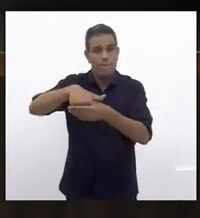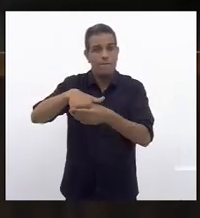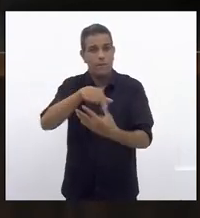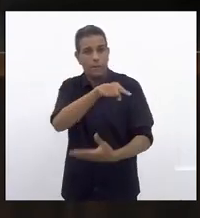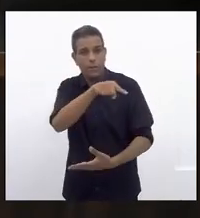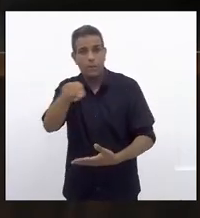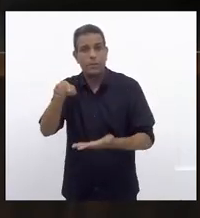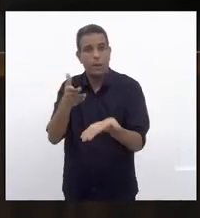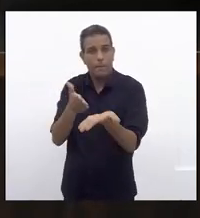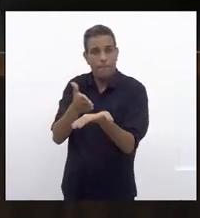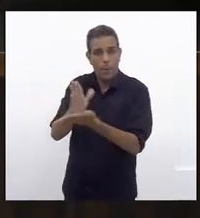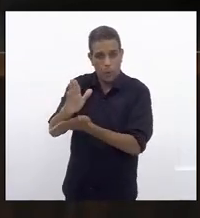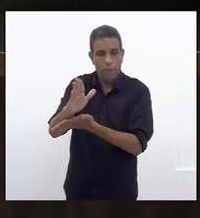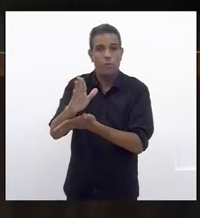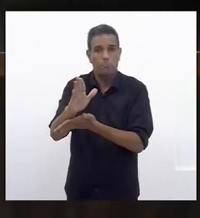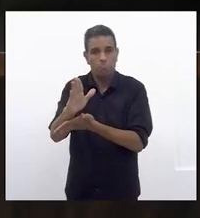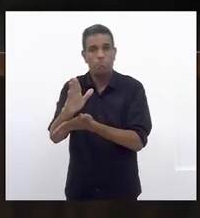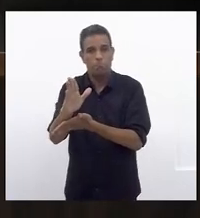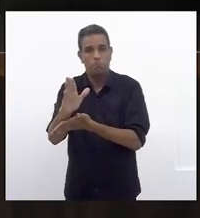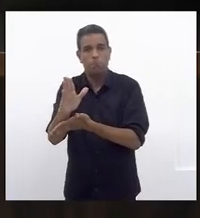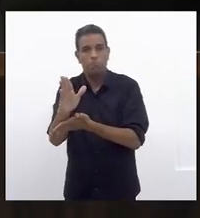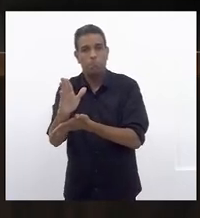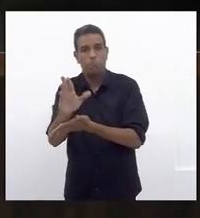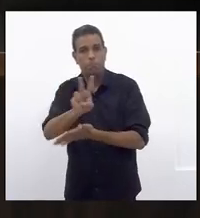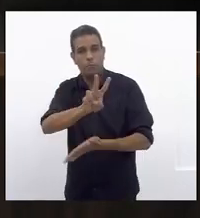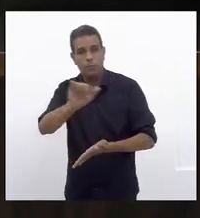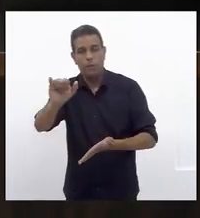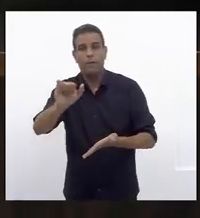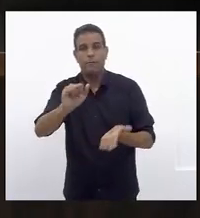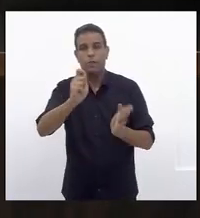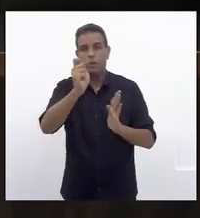aprovam permaneçam como estão aprovados. Vai a